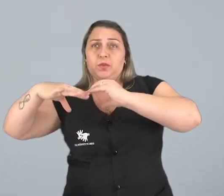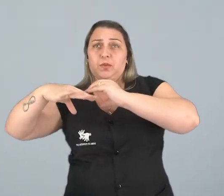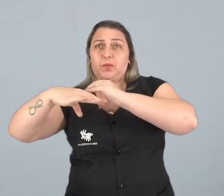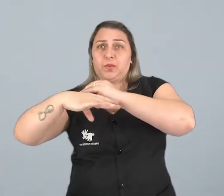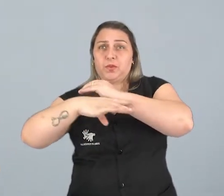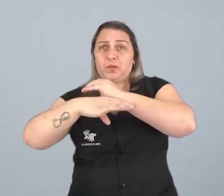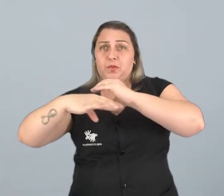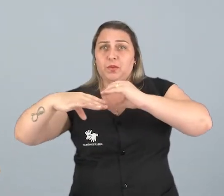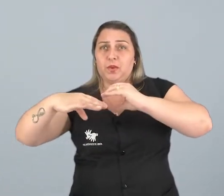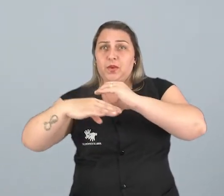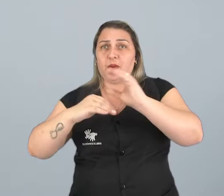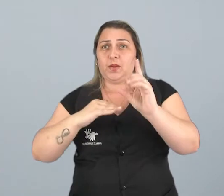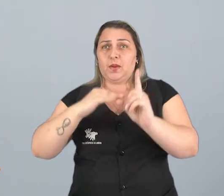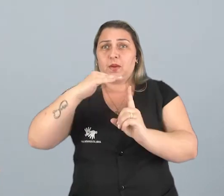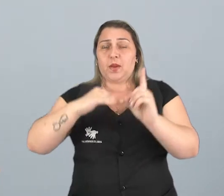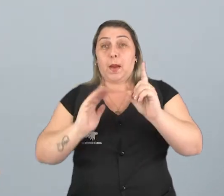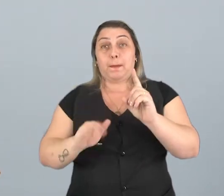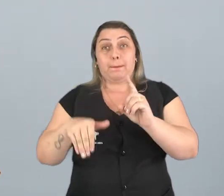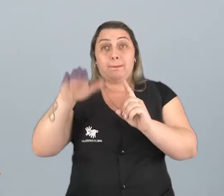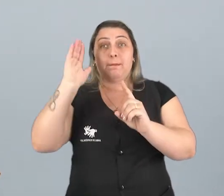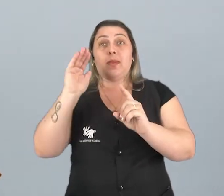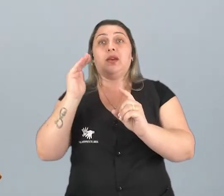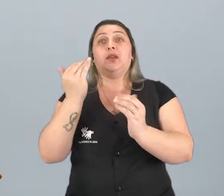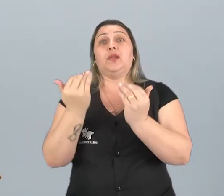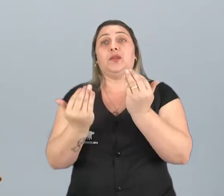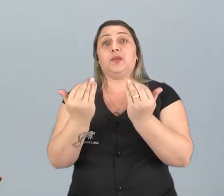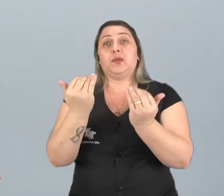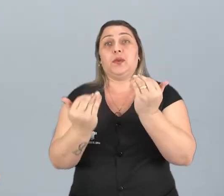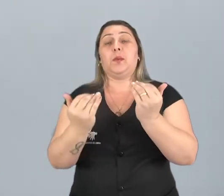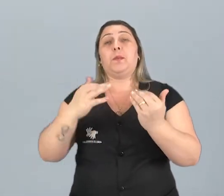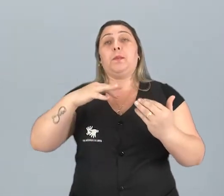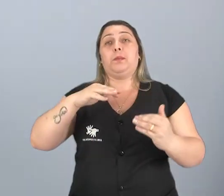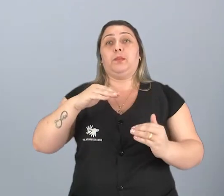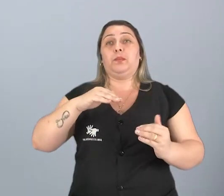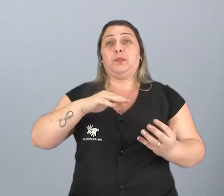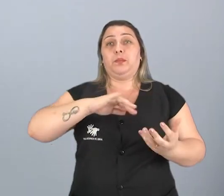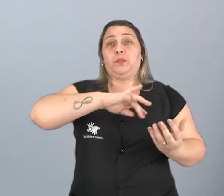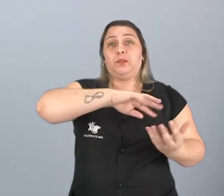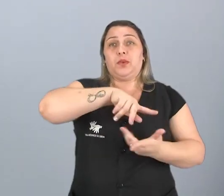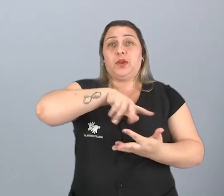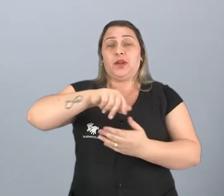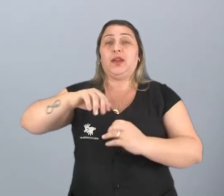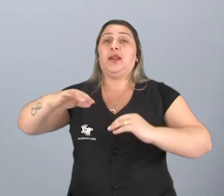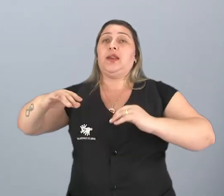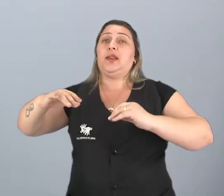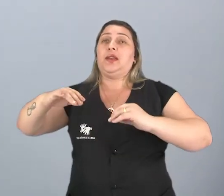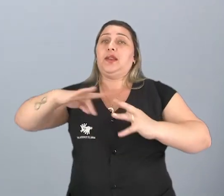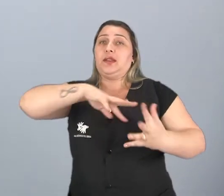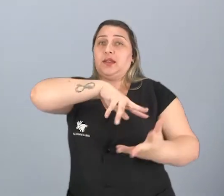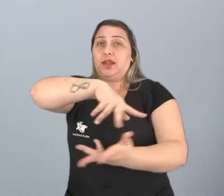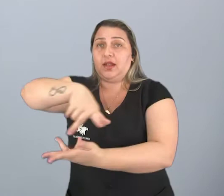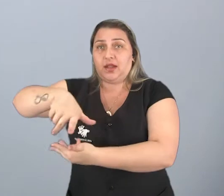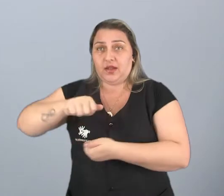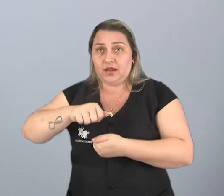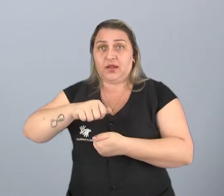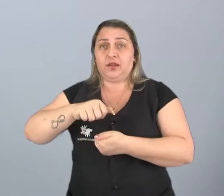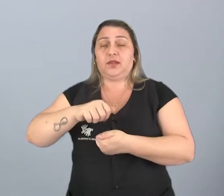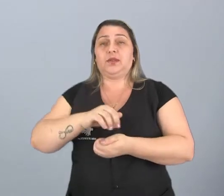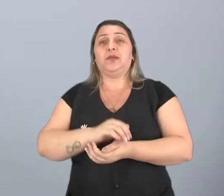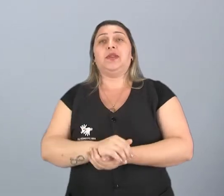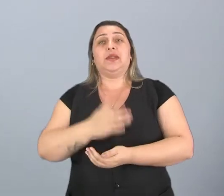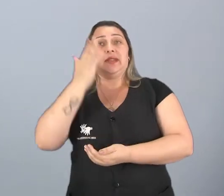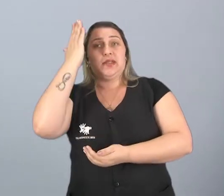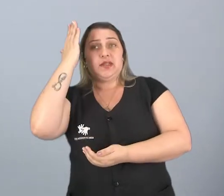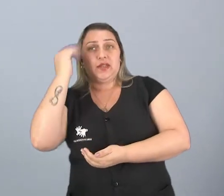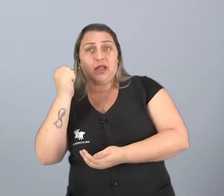seja mais elevada quando a gente compara com a temperatura do planeta Terra. E, de certo modo, a gente sabe